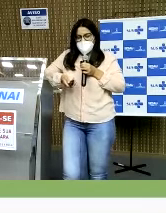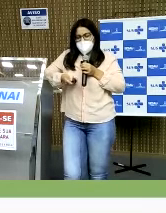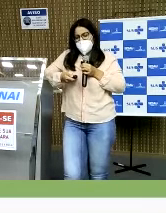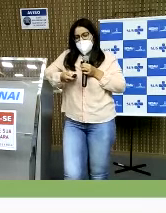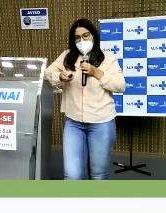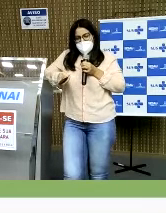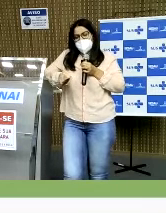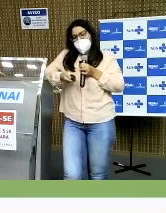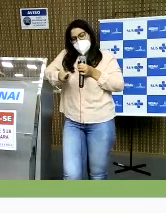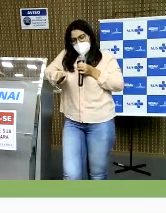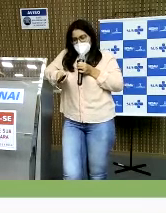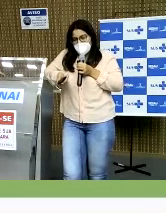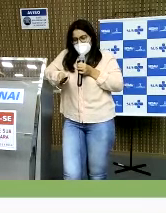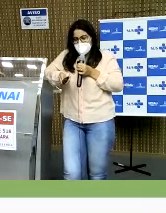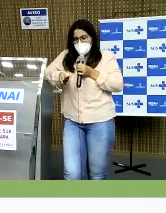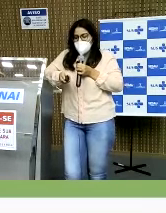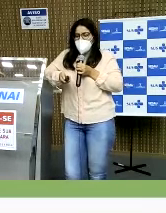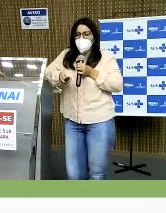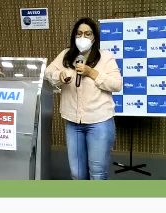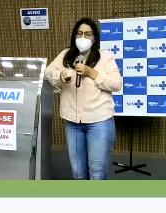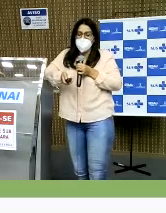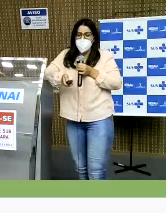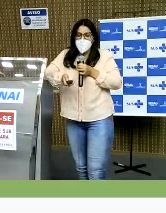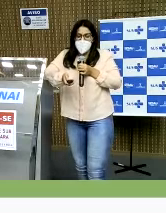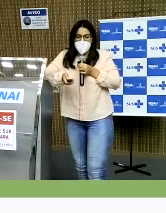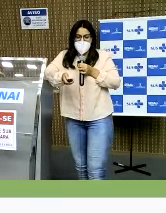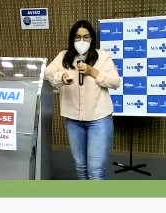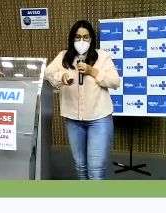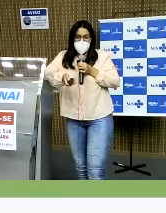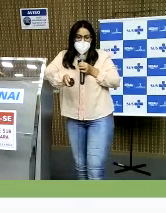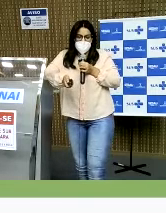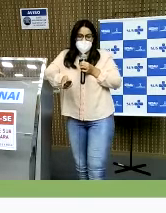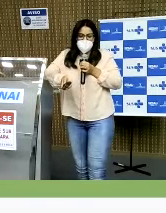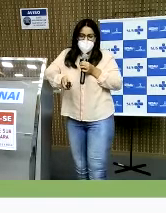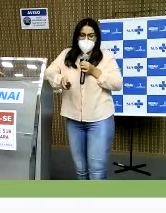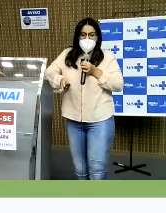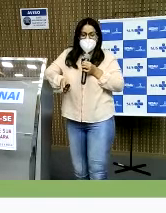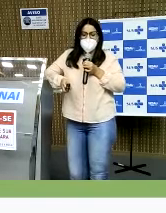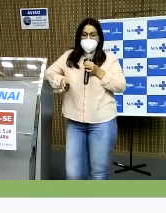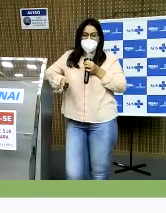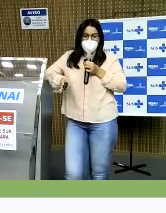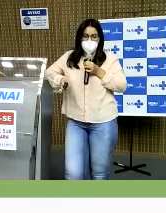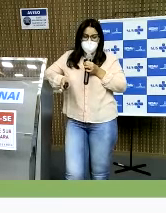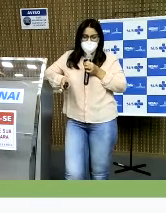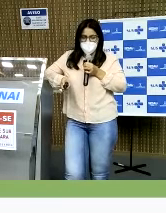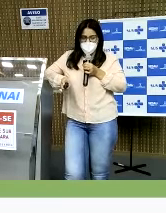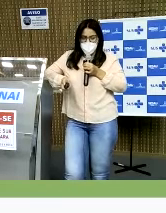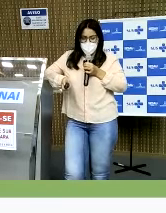548, foram realizados, na verdade, foram digitados 2 em 2020. Primeiro semestre de 2021,